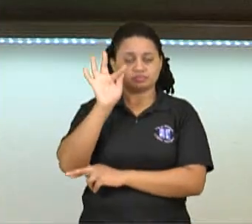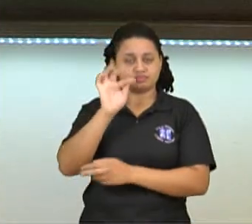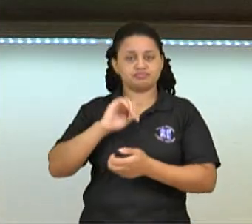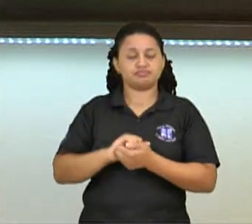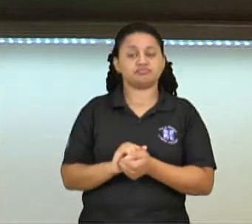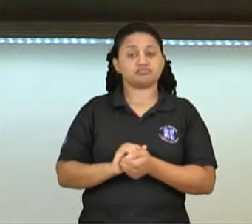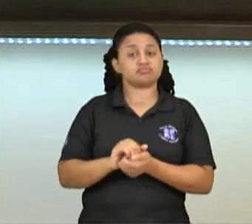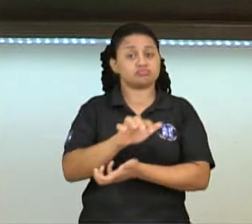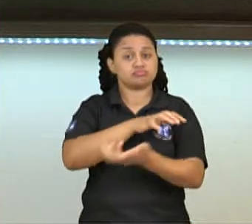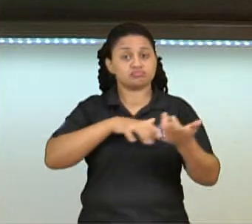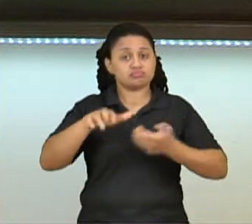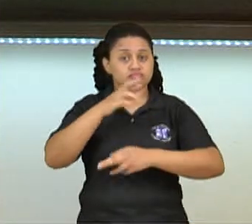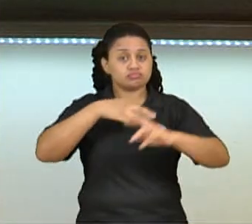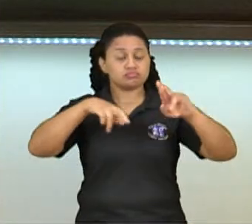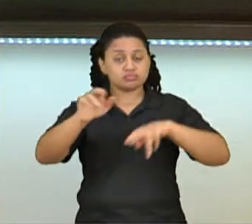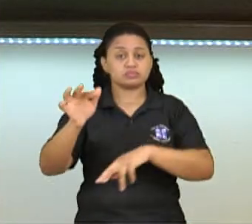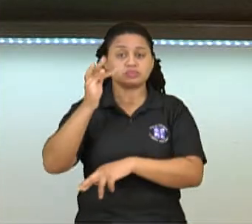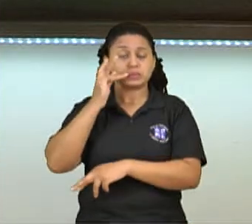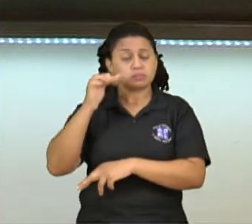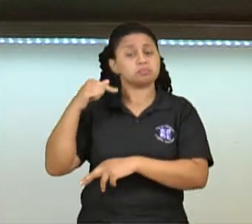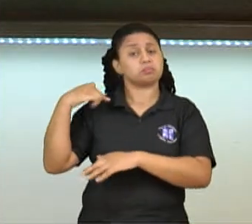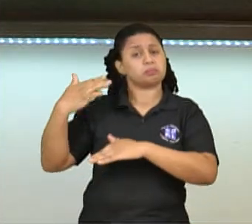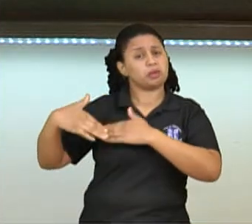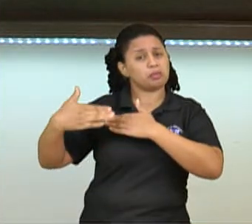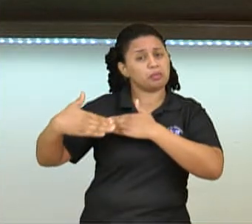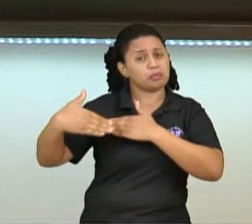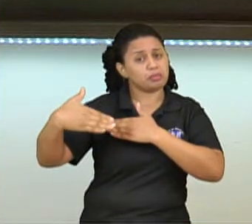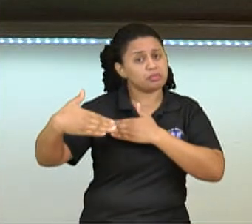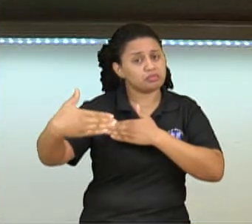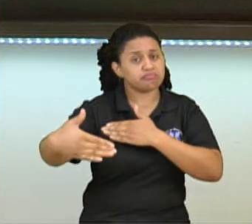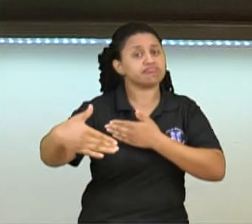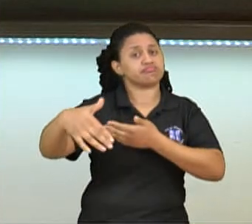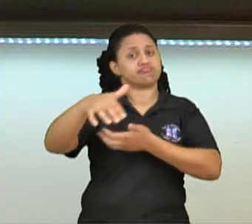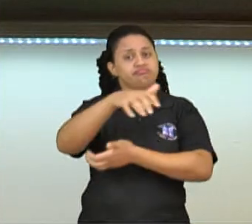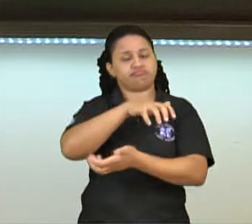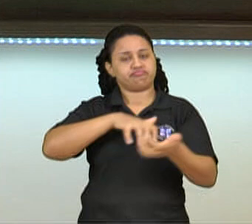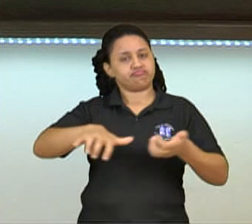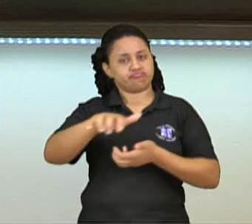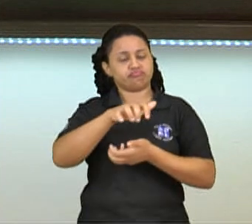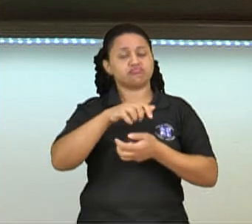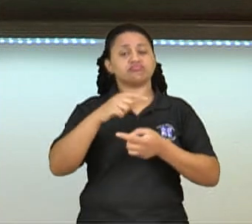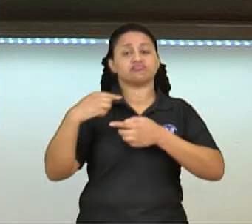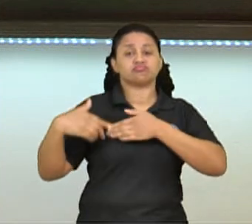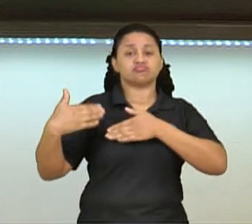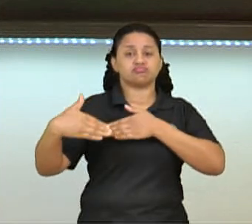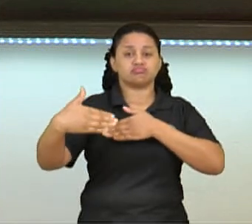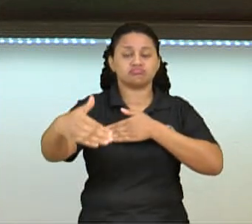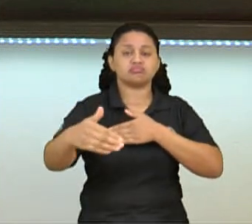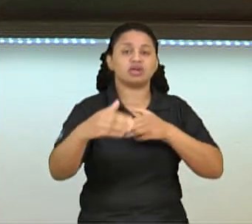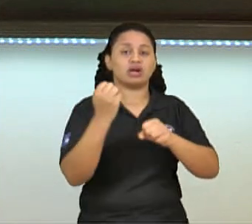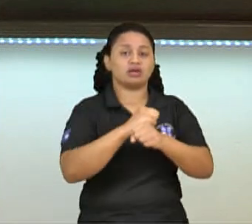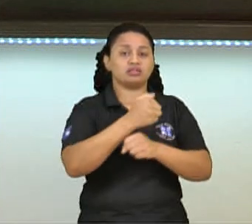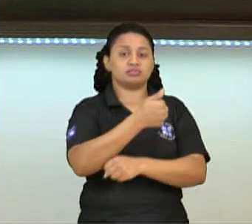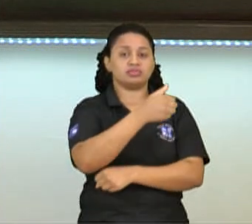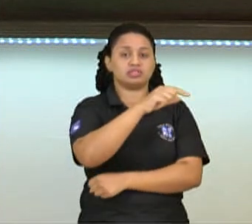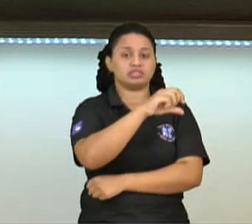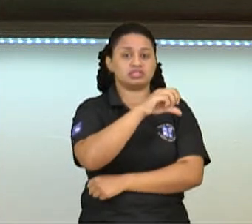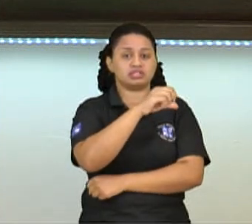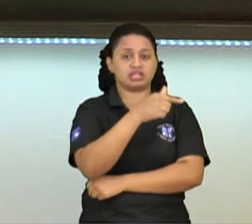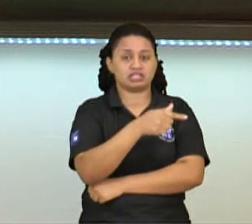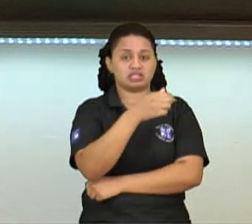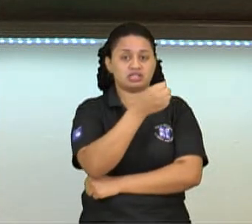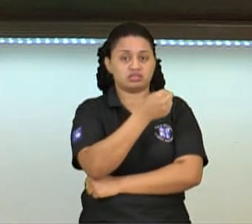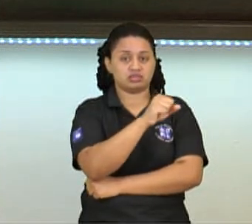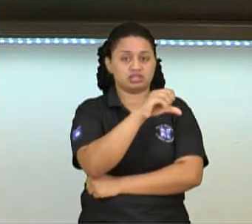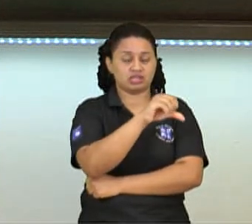Revolução Francesa, ela na verdade é um grande processo revolucionário. É um processo que vai de